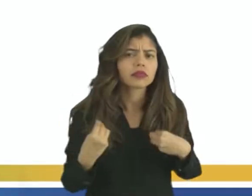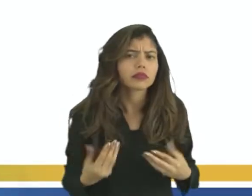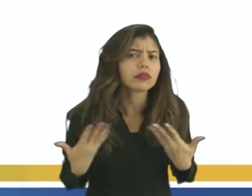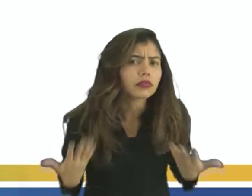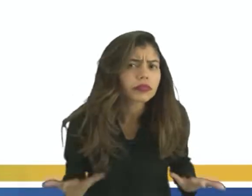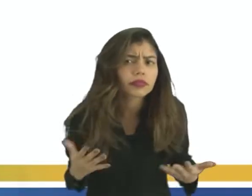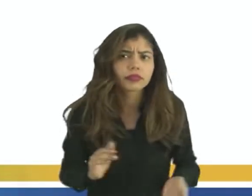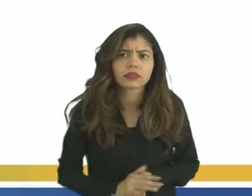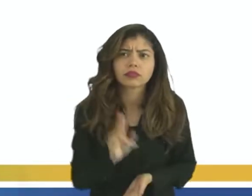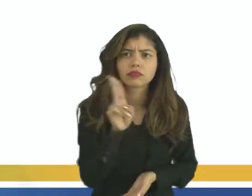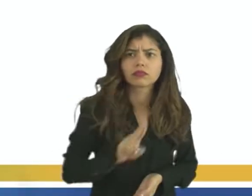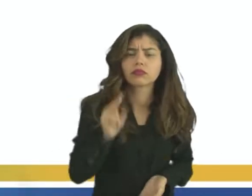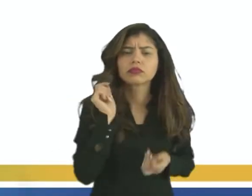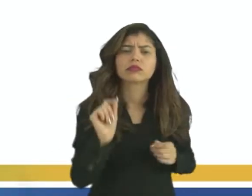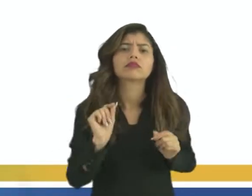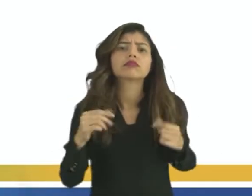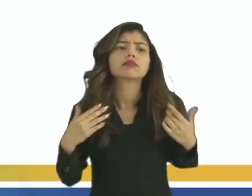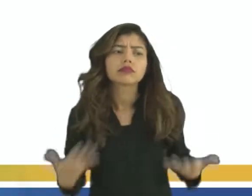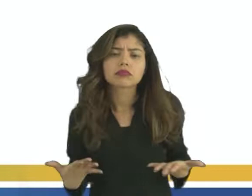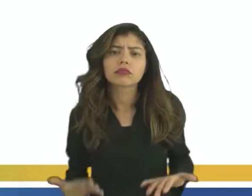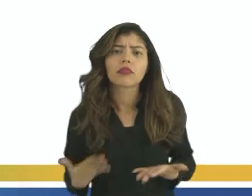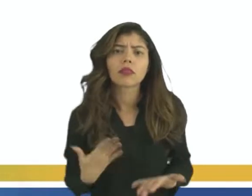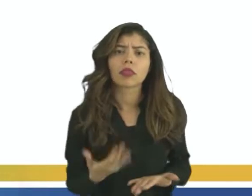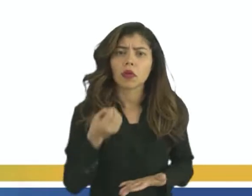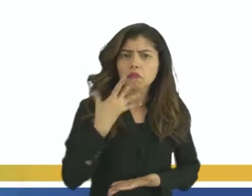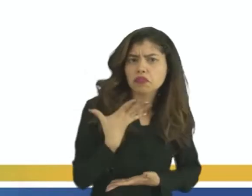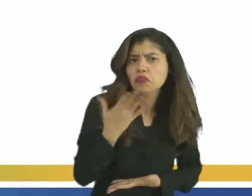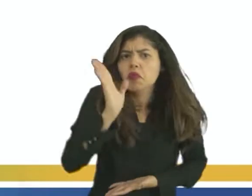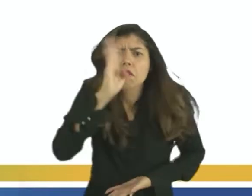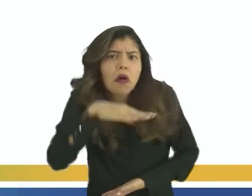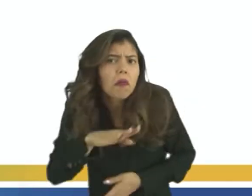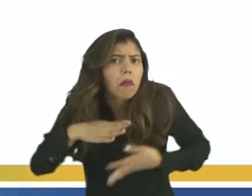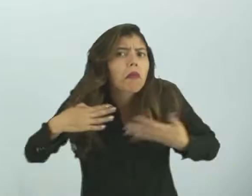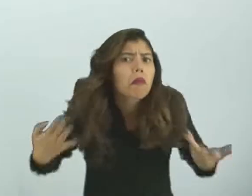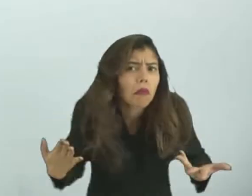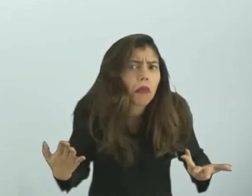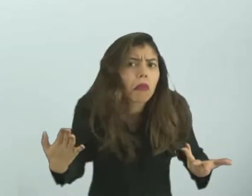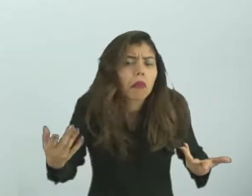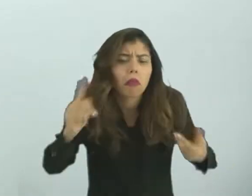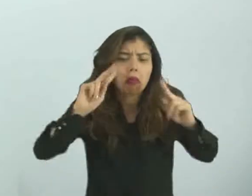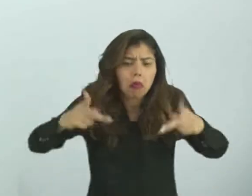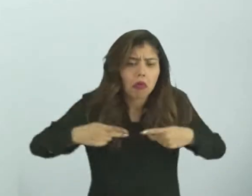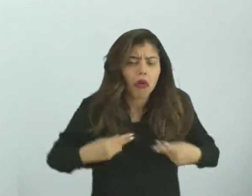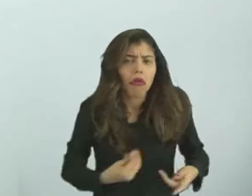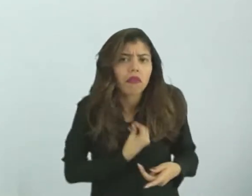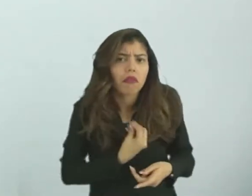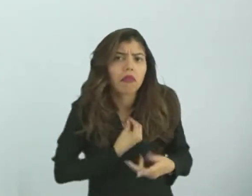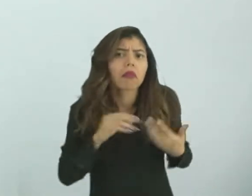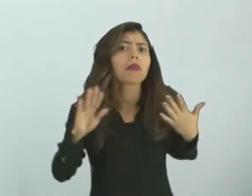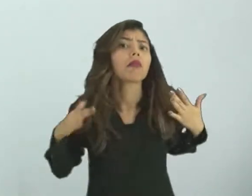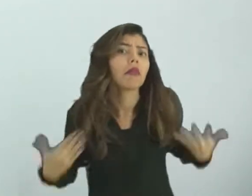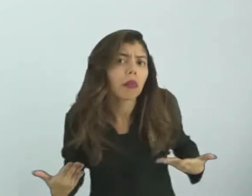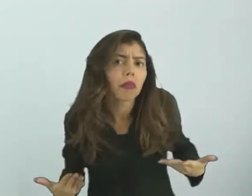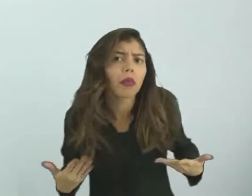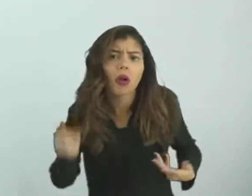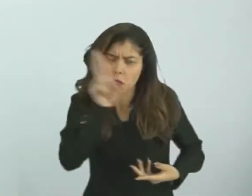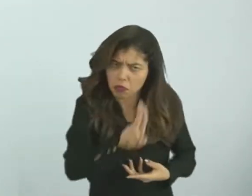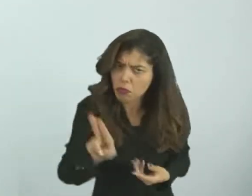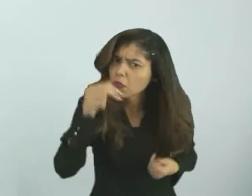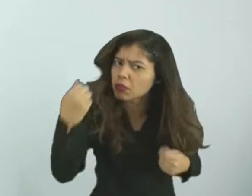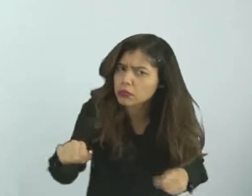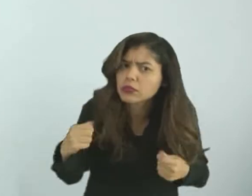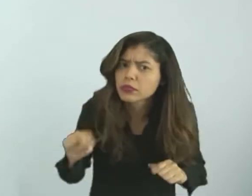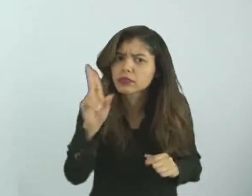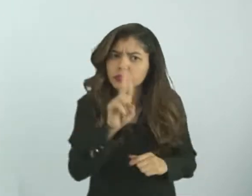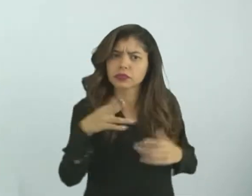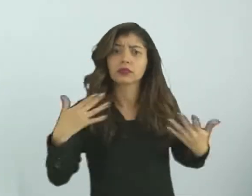servem? Eles são benéficos ou maléficos para a nossa vida, né? Nós precisamos utilizar isso, então é isso que a